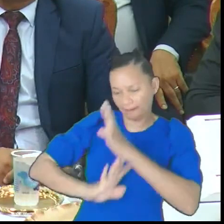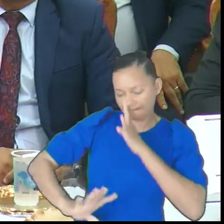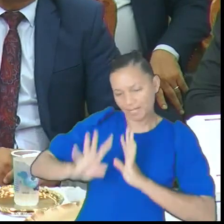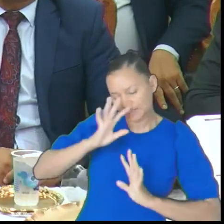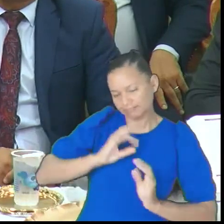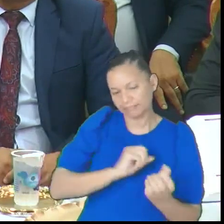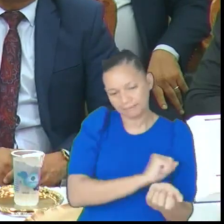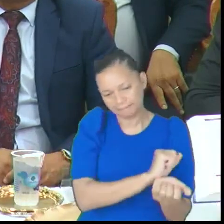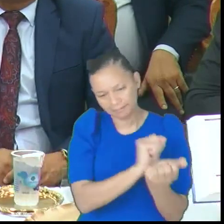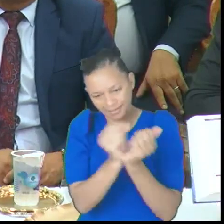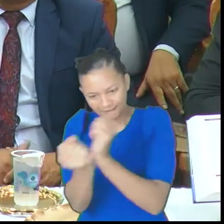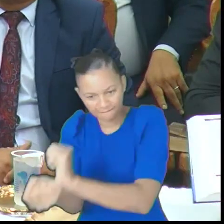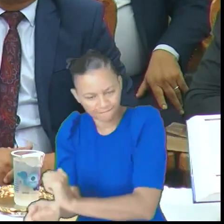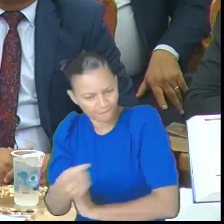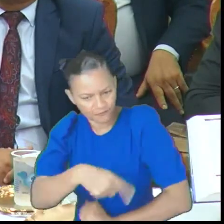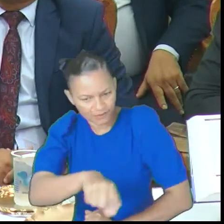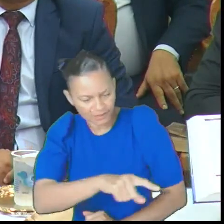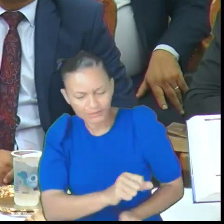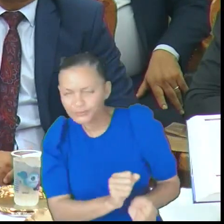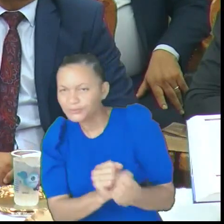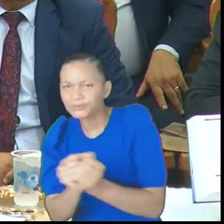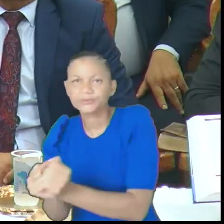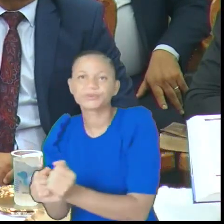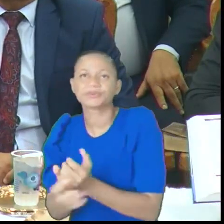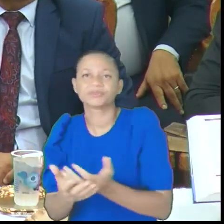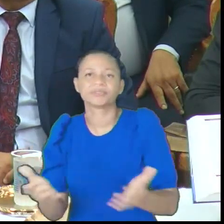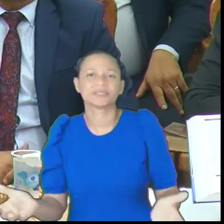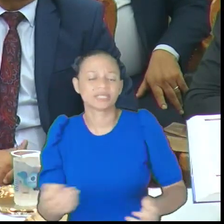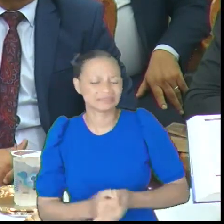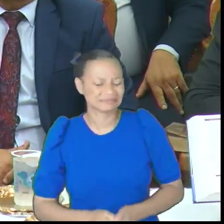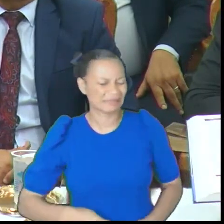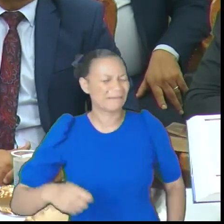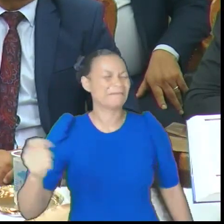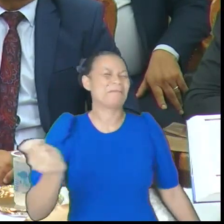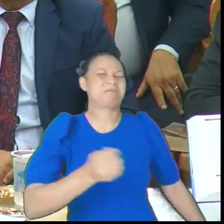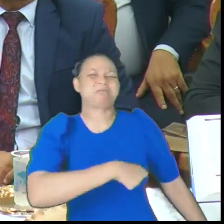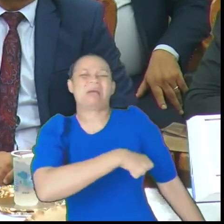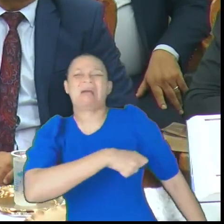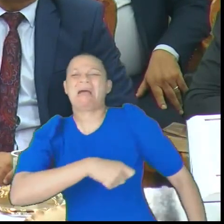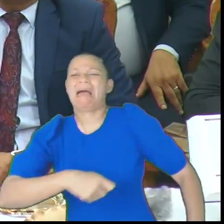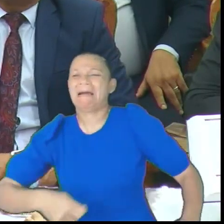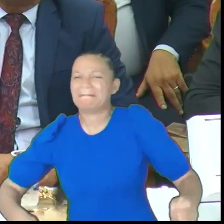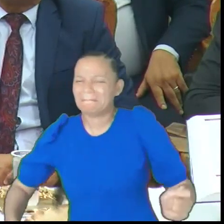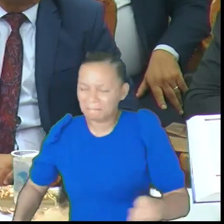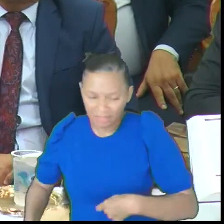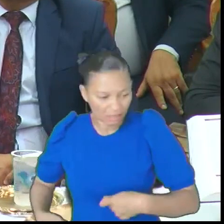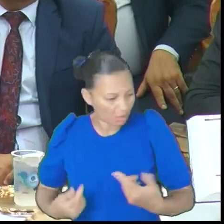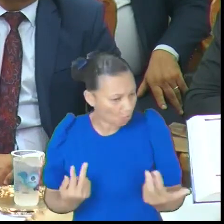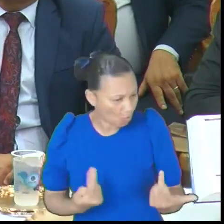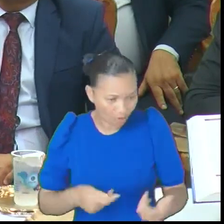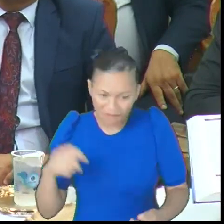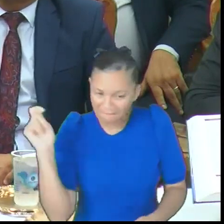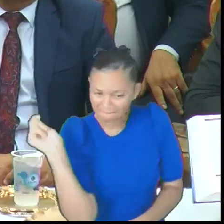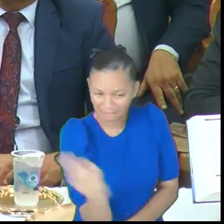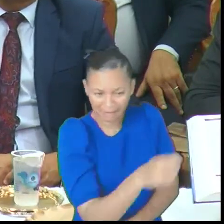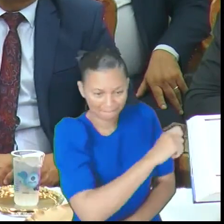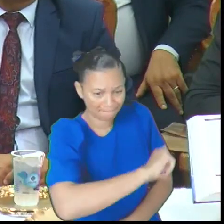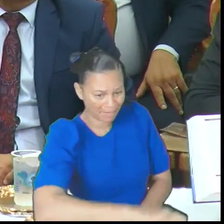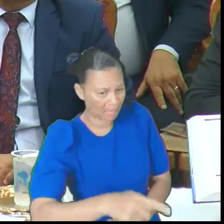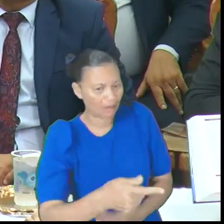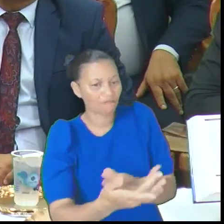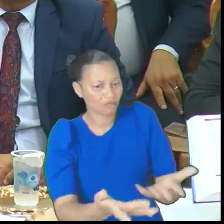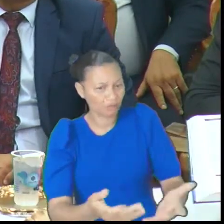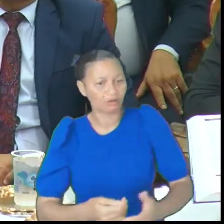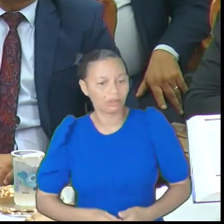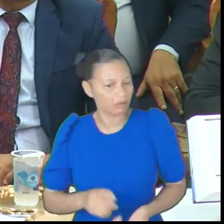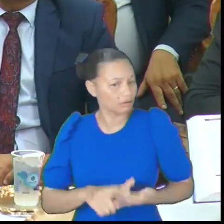vocês também. Se me açoitarem, vão açoitar vocês também. Se